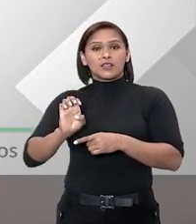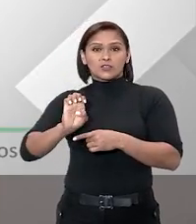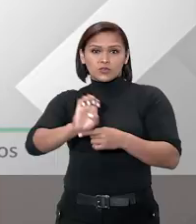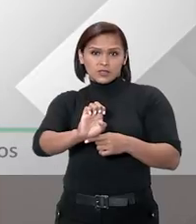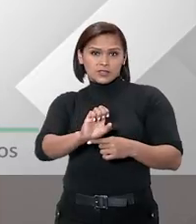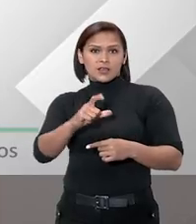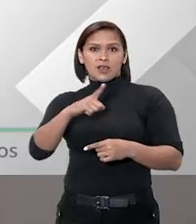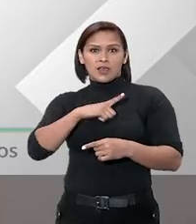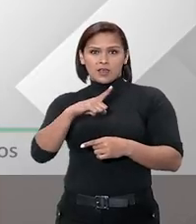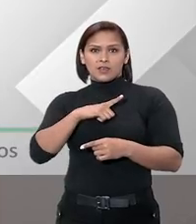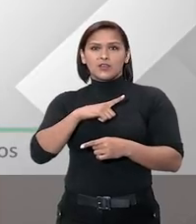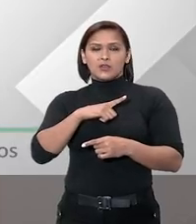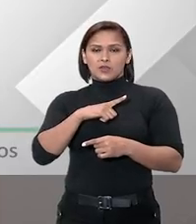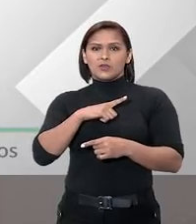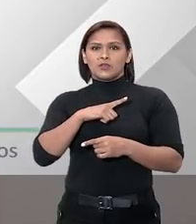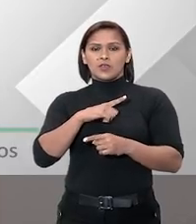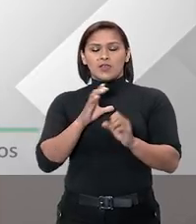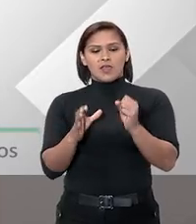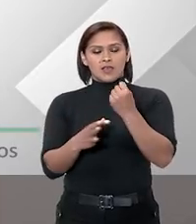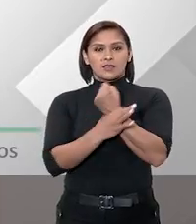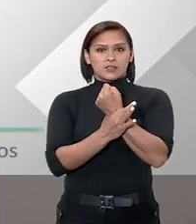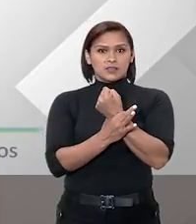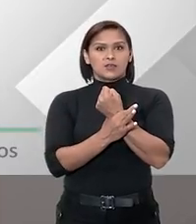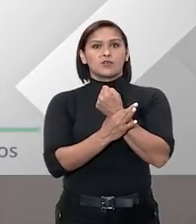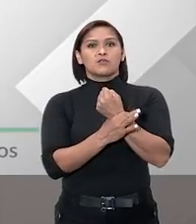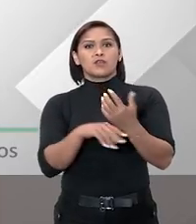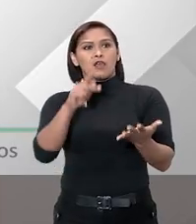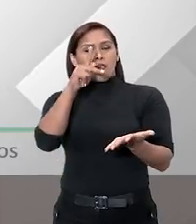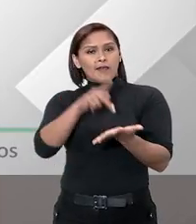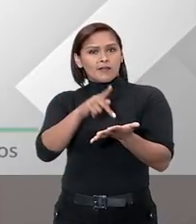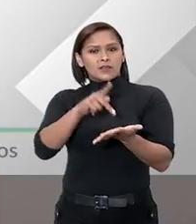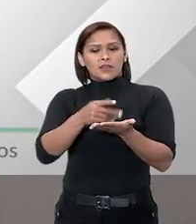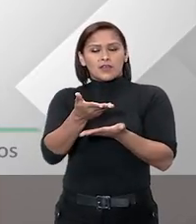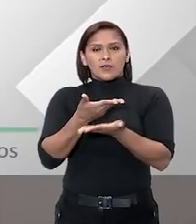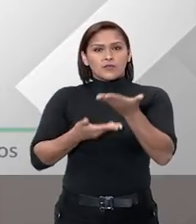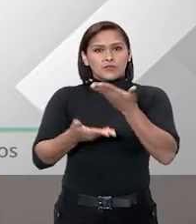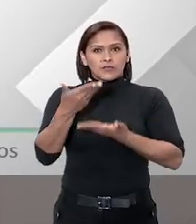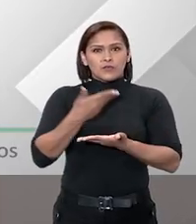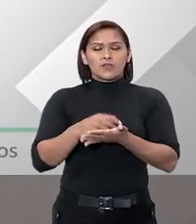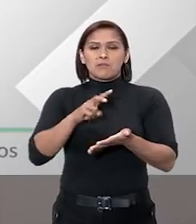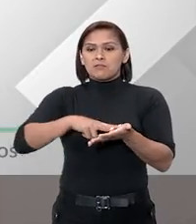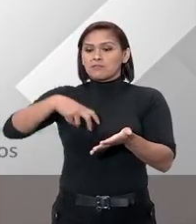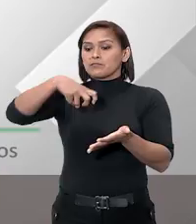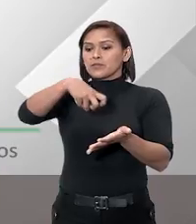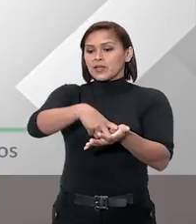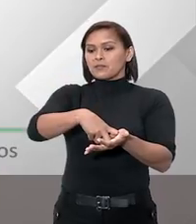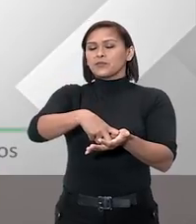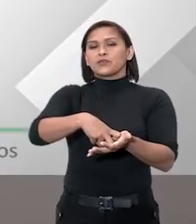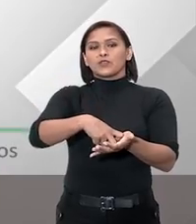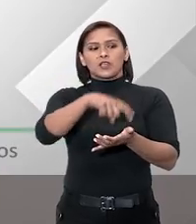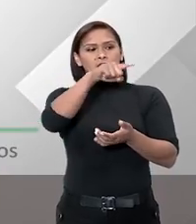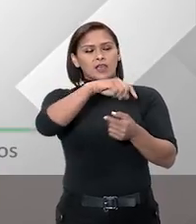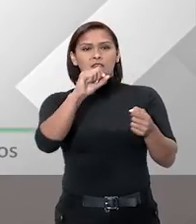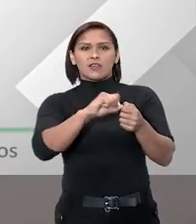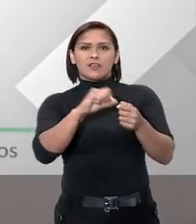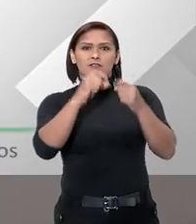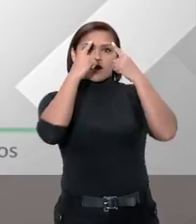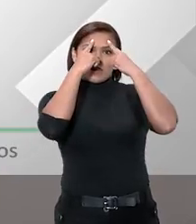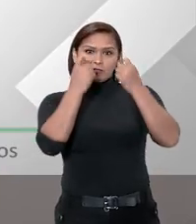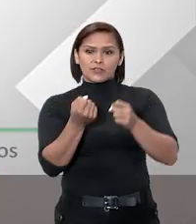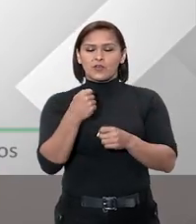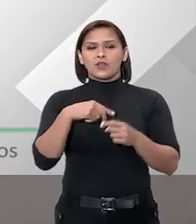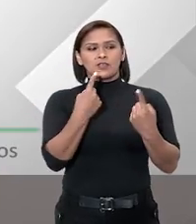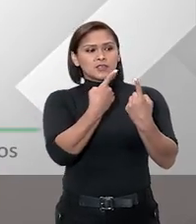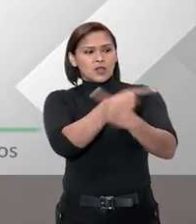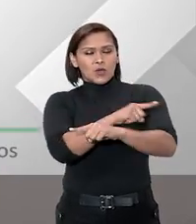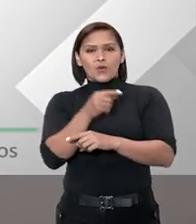Estado obter ou a probabilidade da certeza envolvendo isso para punir aqueles que cometeram a violência em face de